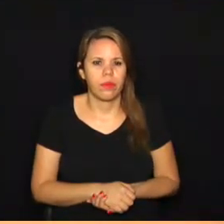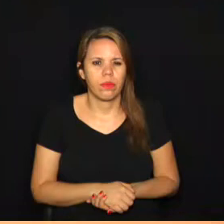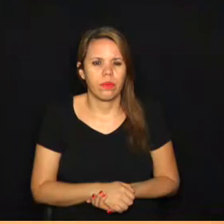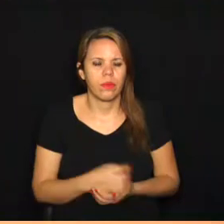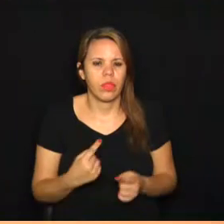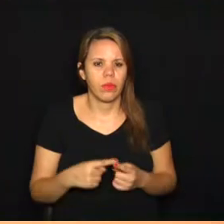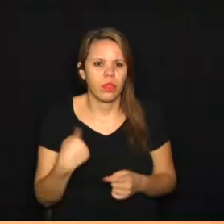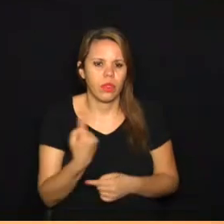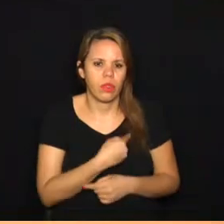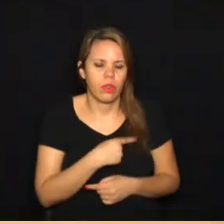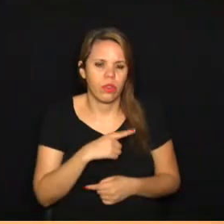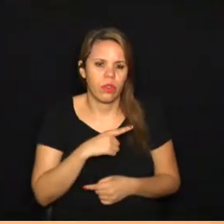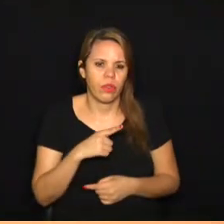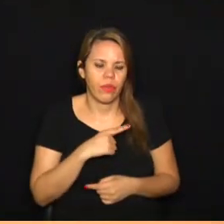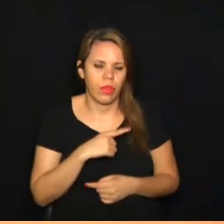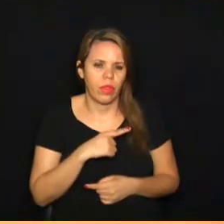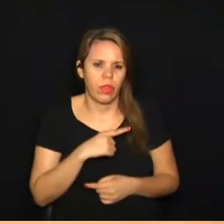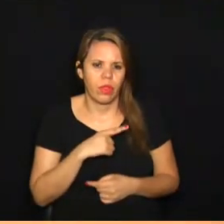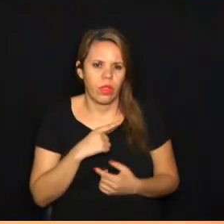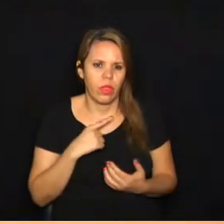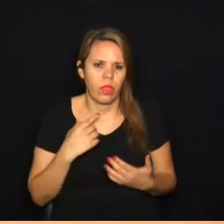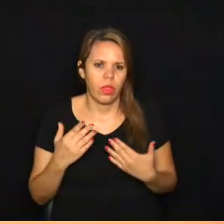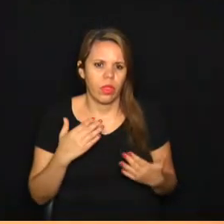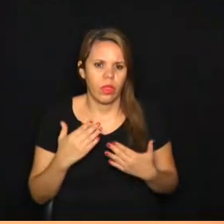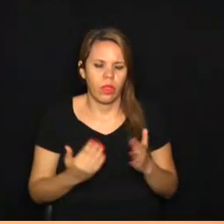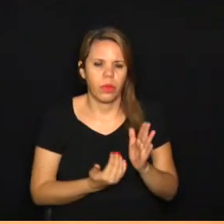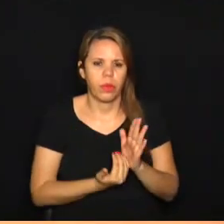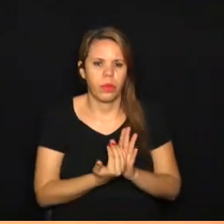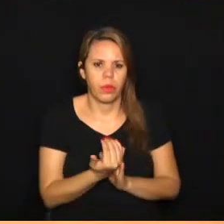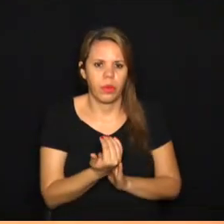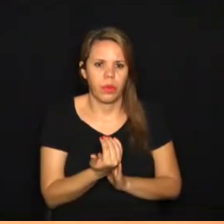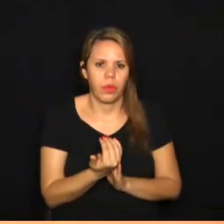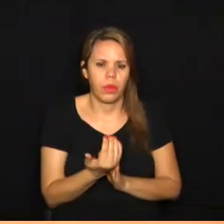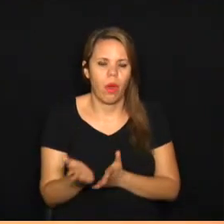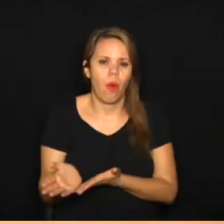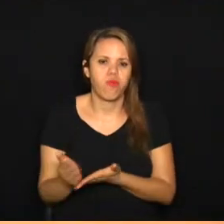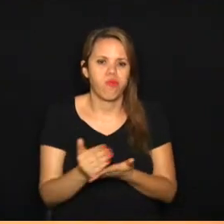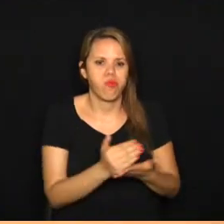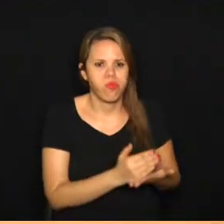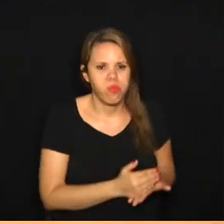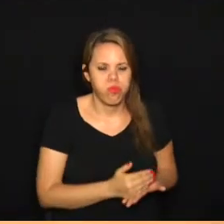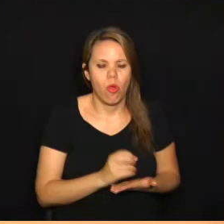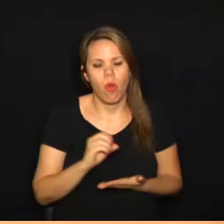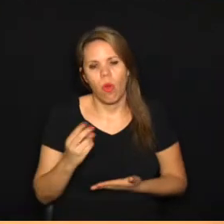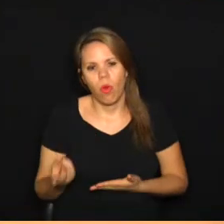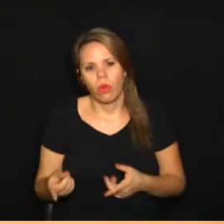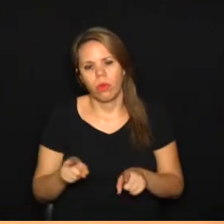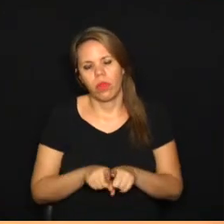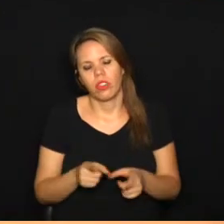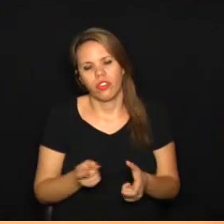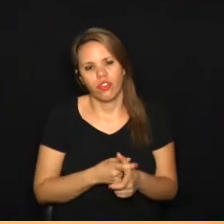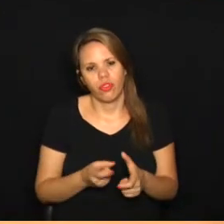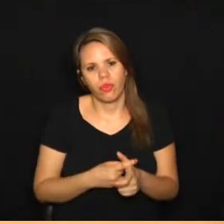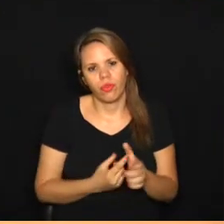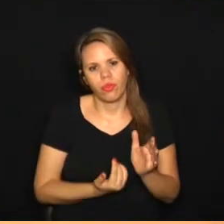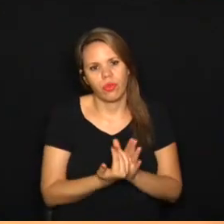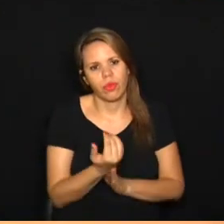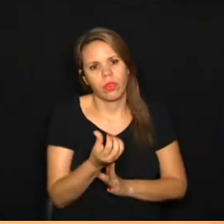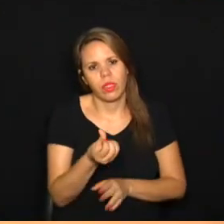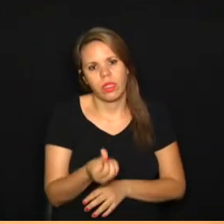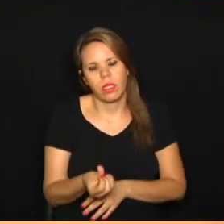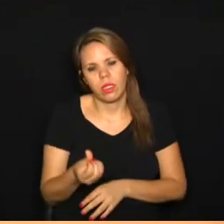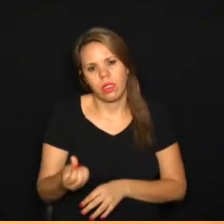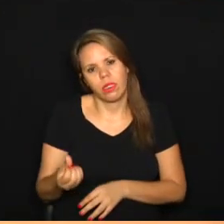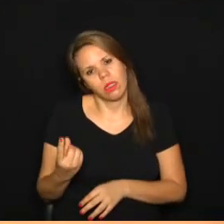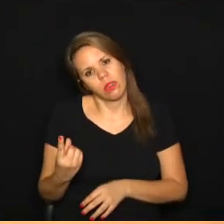Porque nós tivemos, aparentemente, um crescimento da receita, houve também um crescimento da despesa, né? Mas esses 661